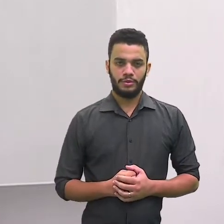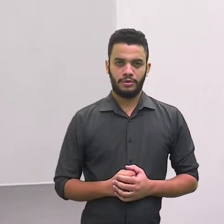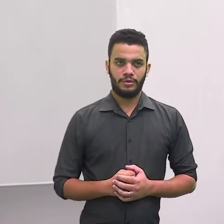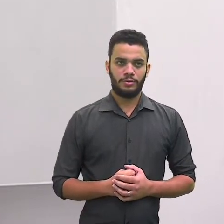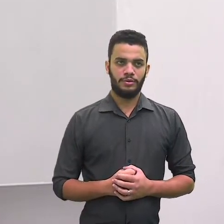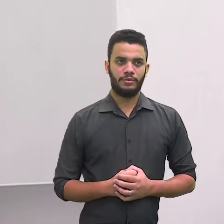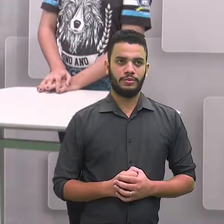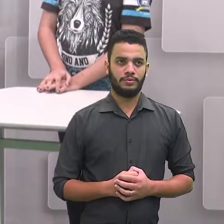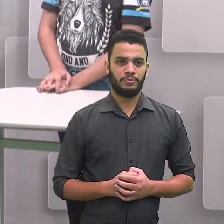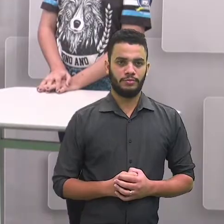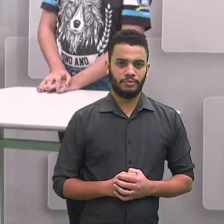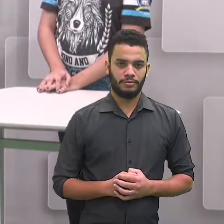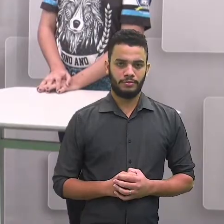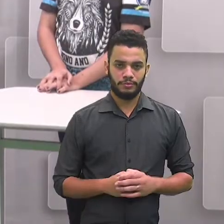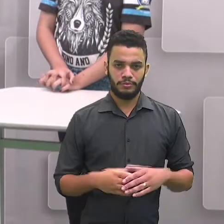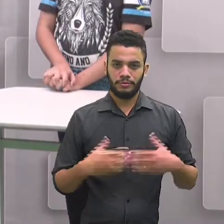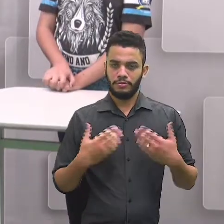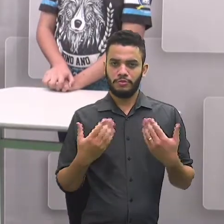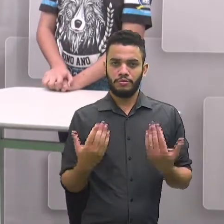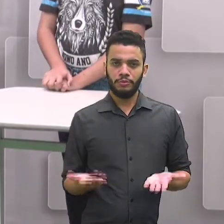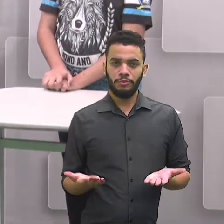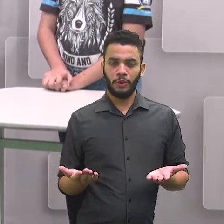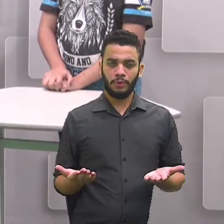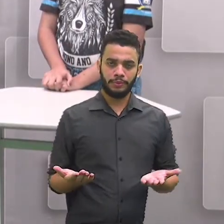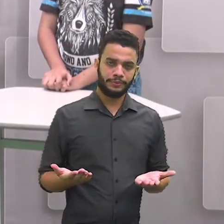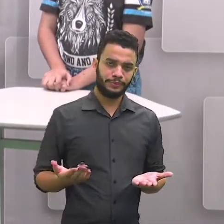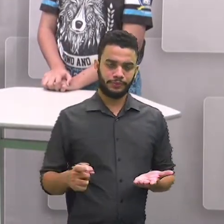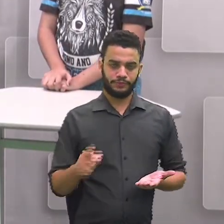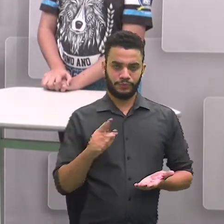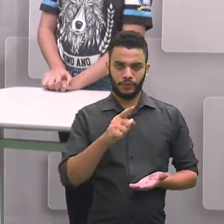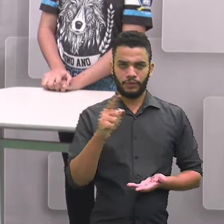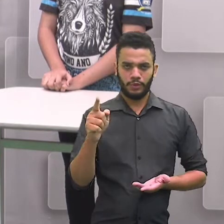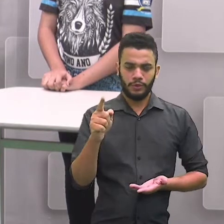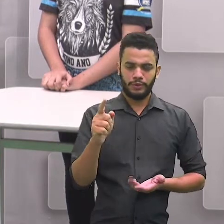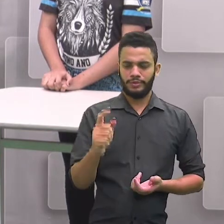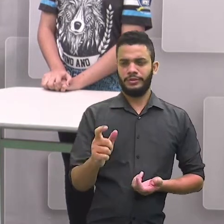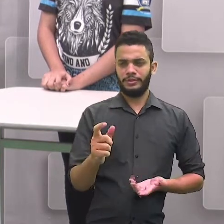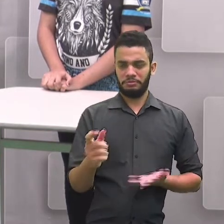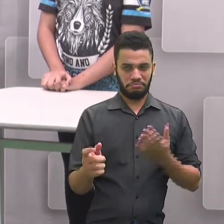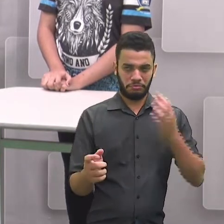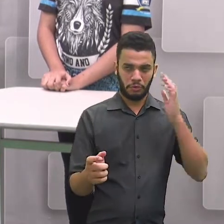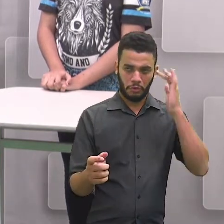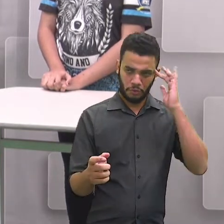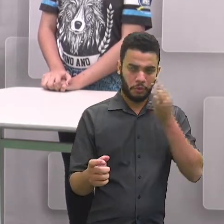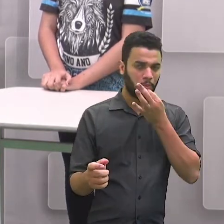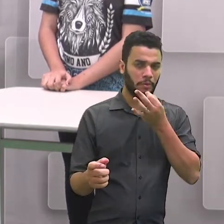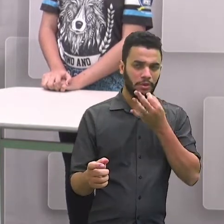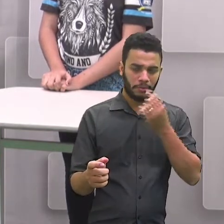Será que a sua palavra está correta?